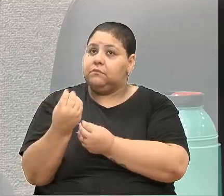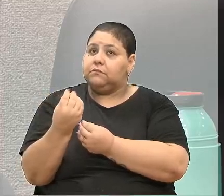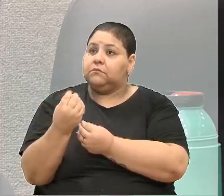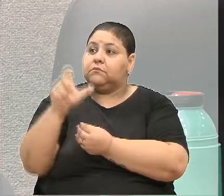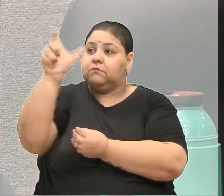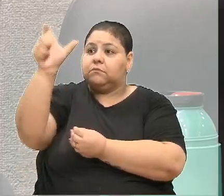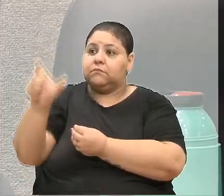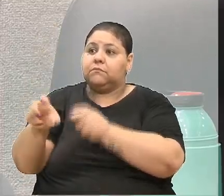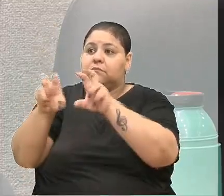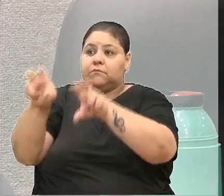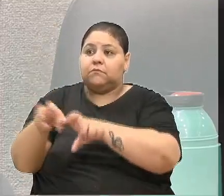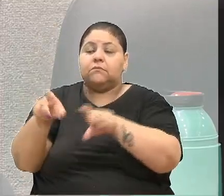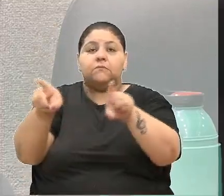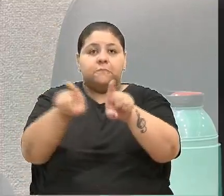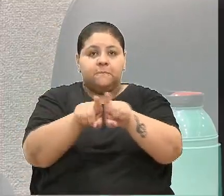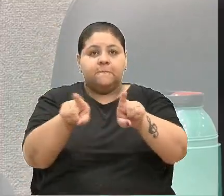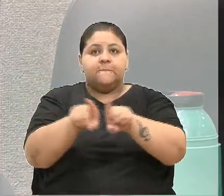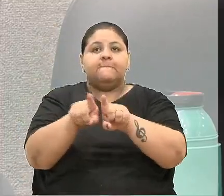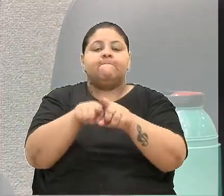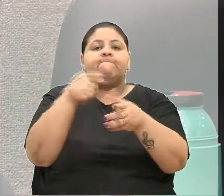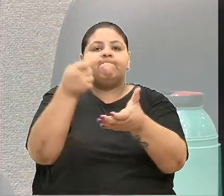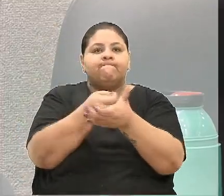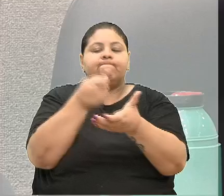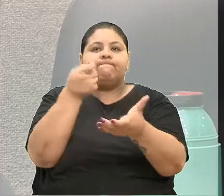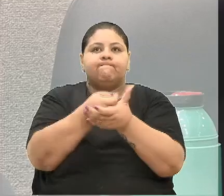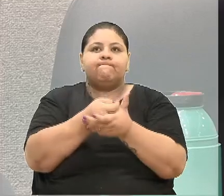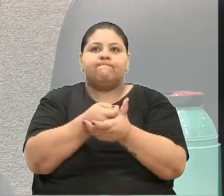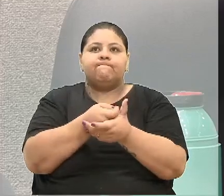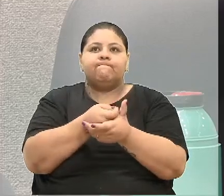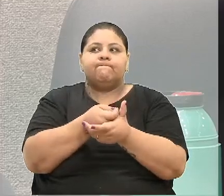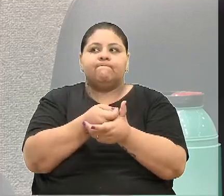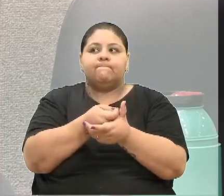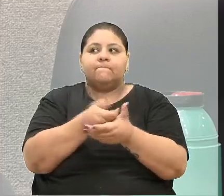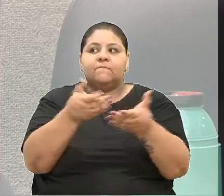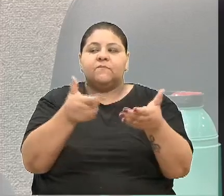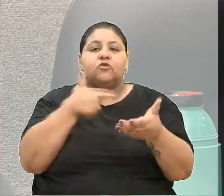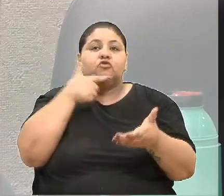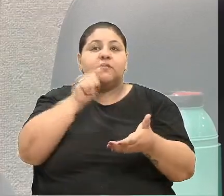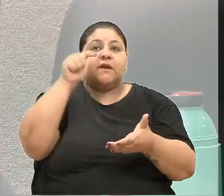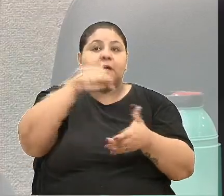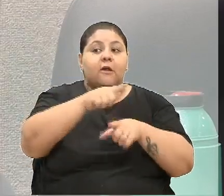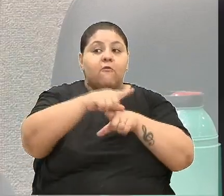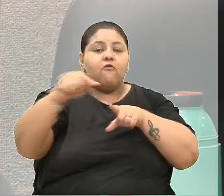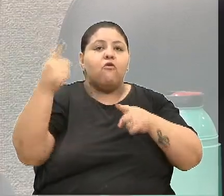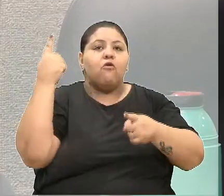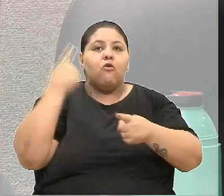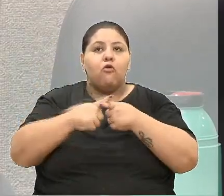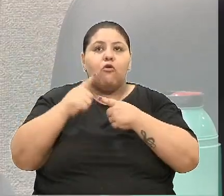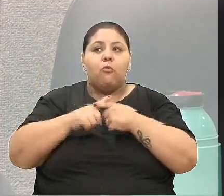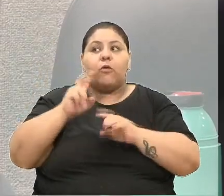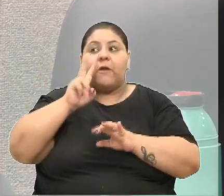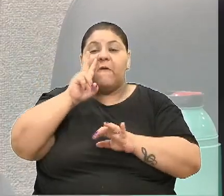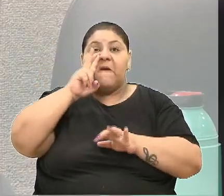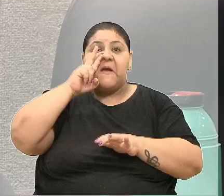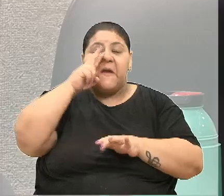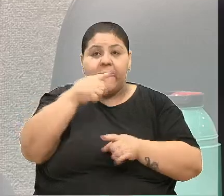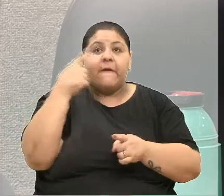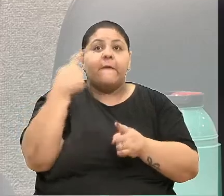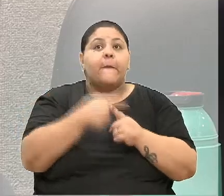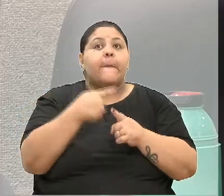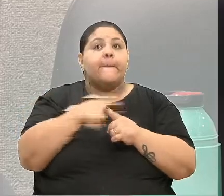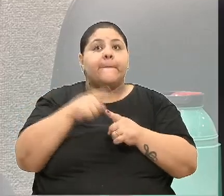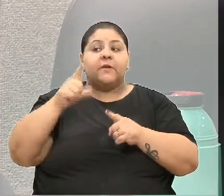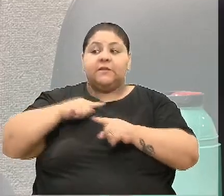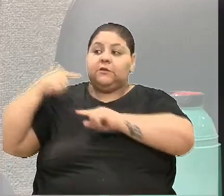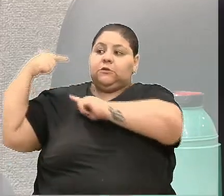agricultores que também estão tentando, se não dá aqui, vão embora. Estão aqui porque são guerreiros, porque têm